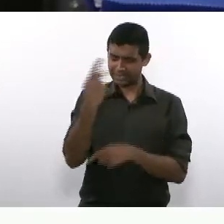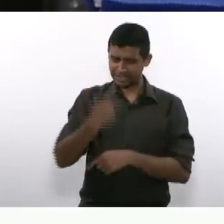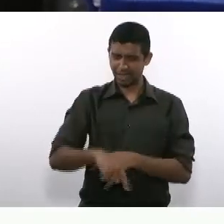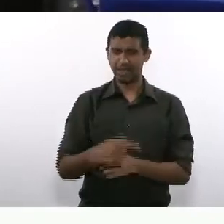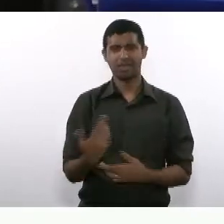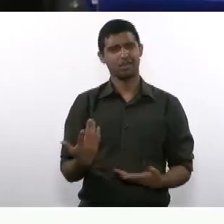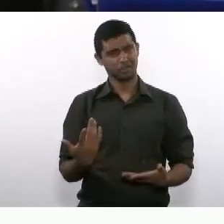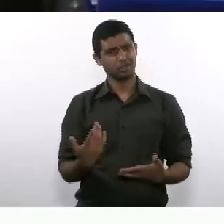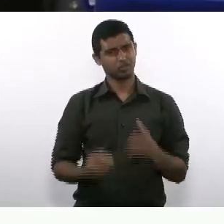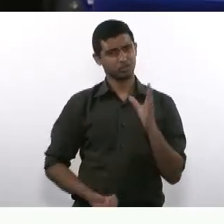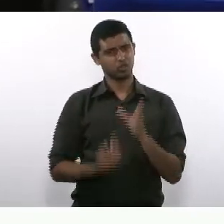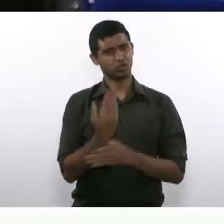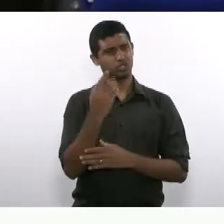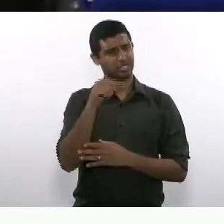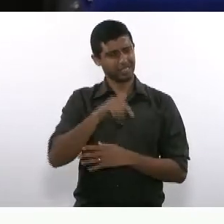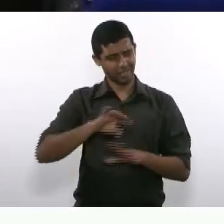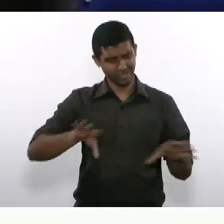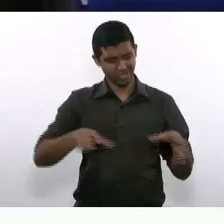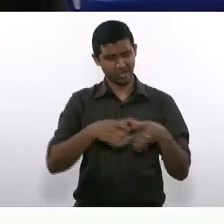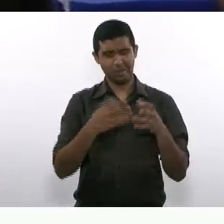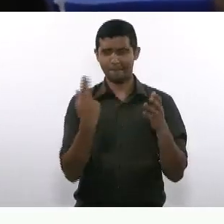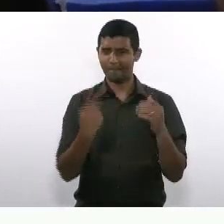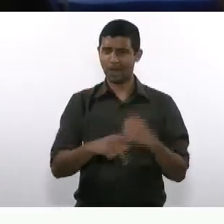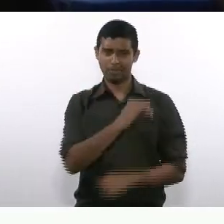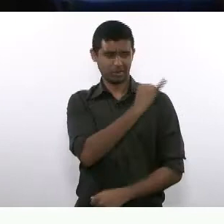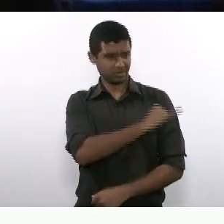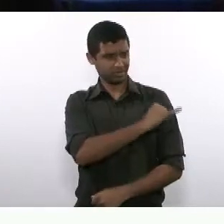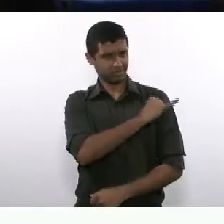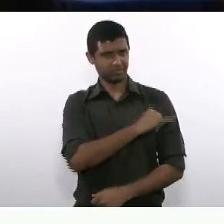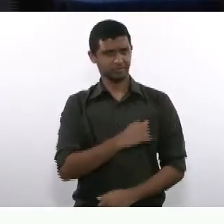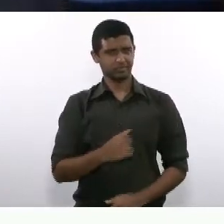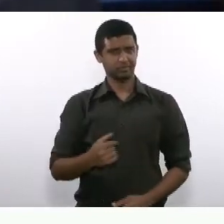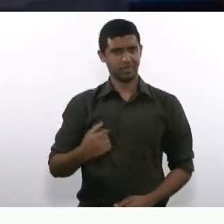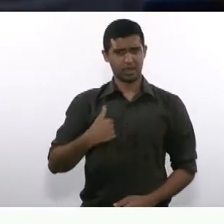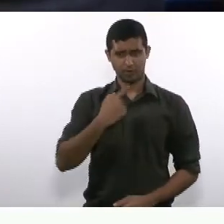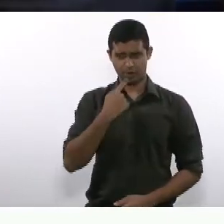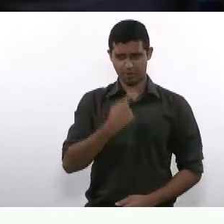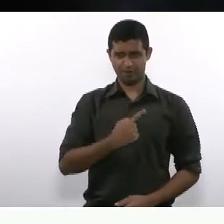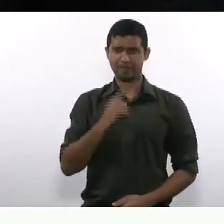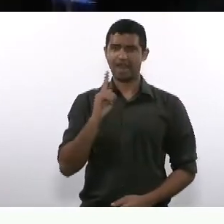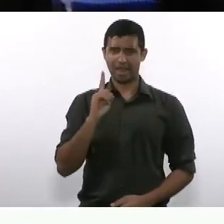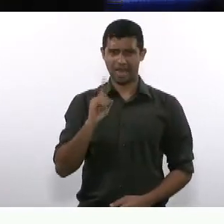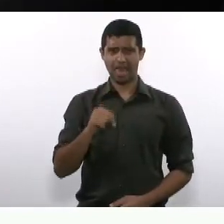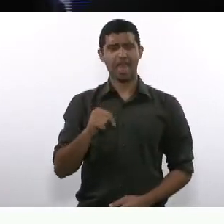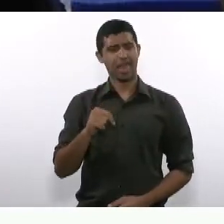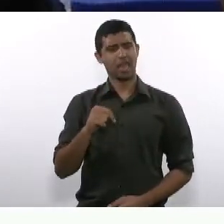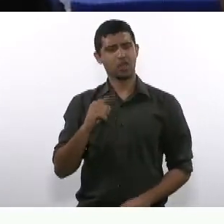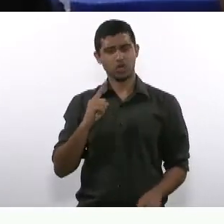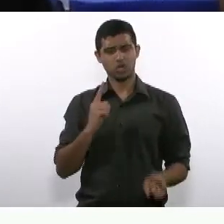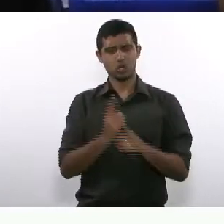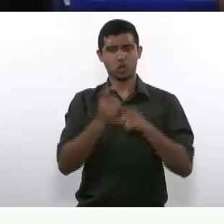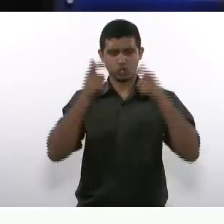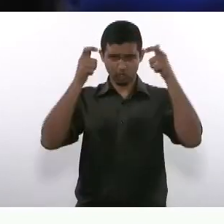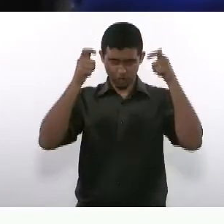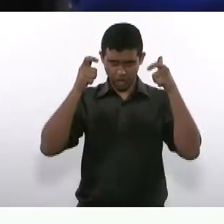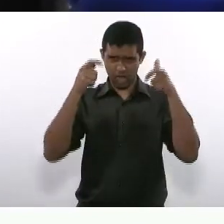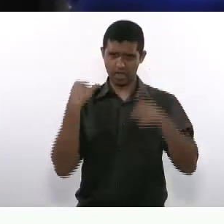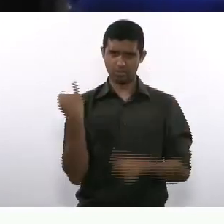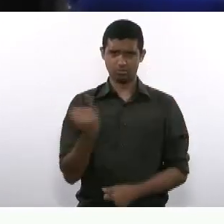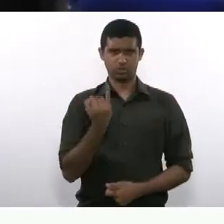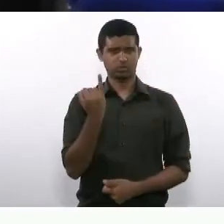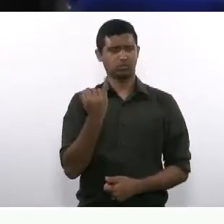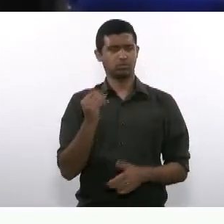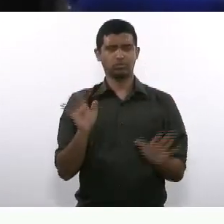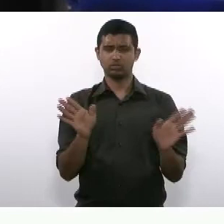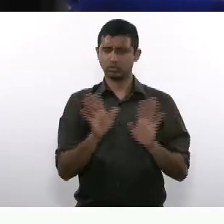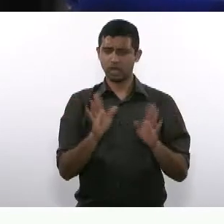que surgir dessa comunidade local. Não sou eu que vou dizer que o encontro de reis, ele é importante, é